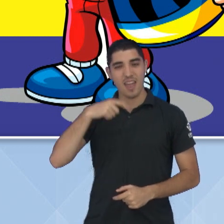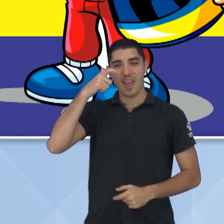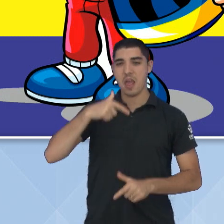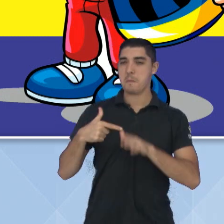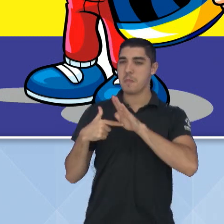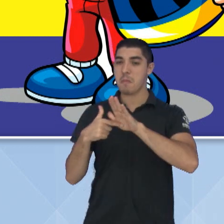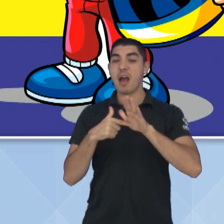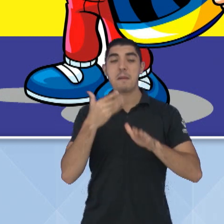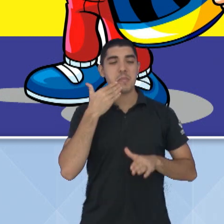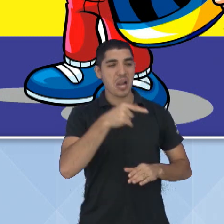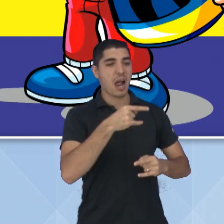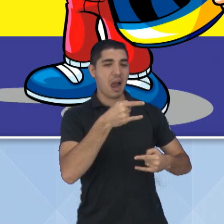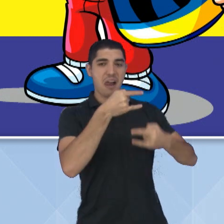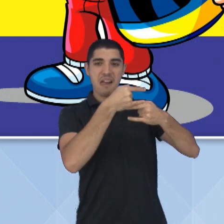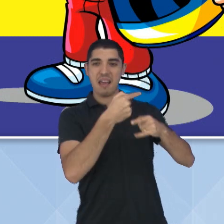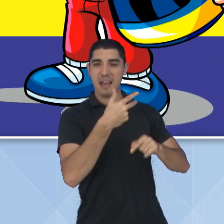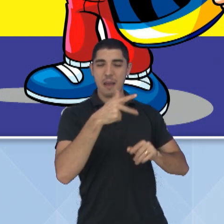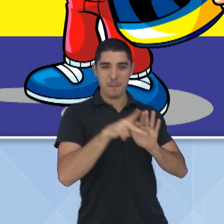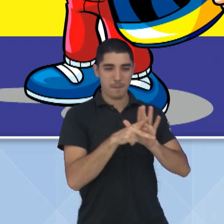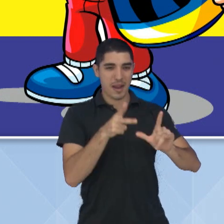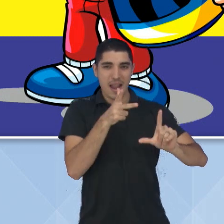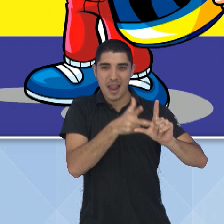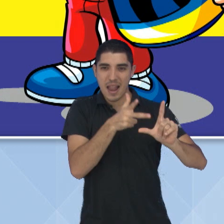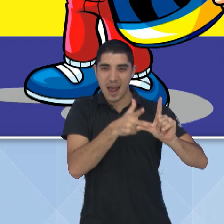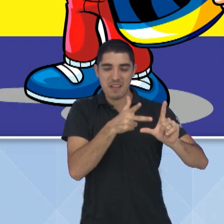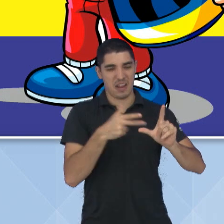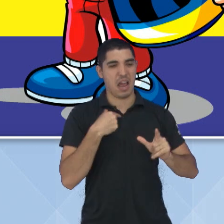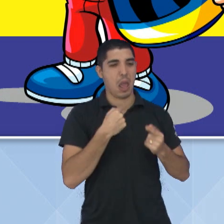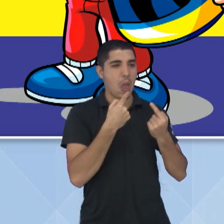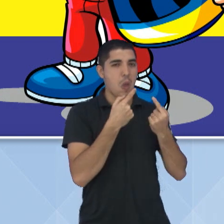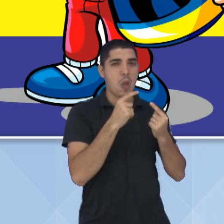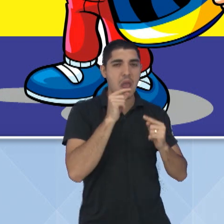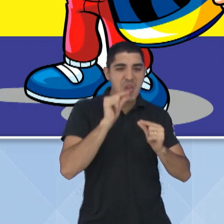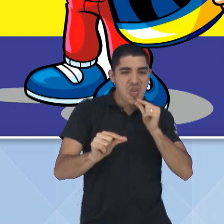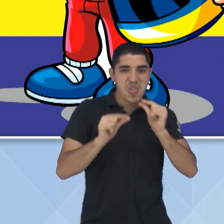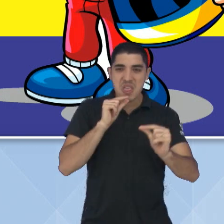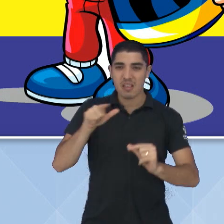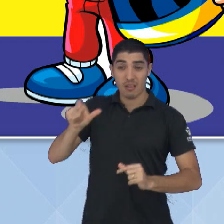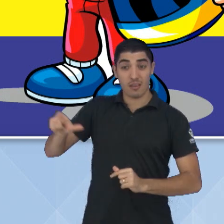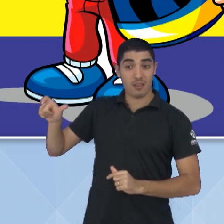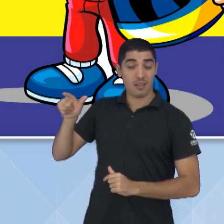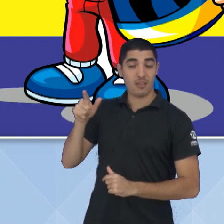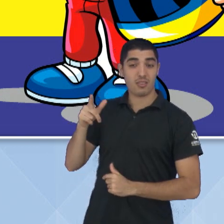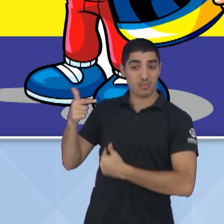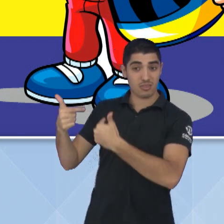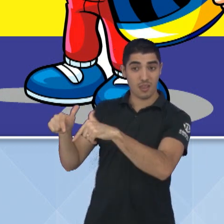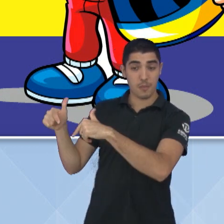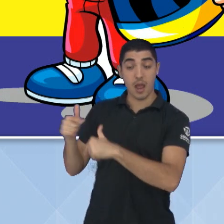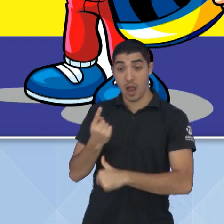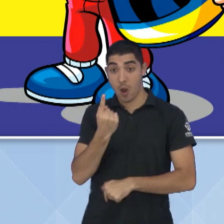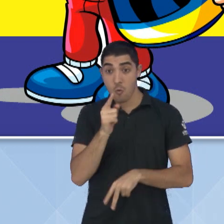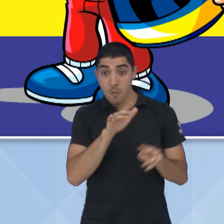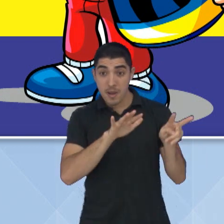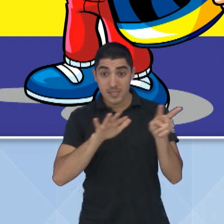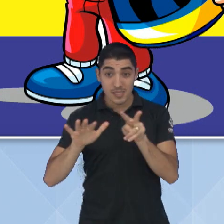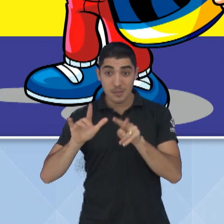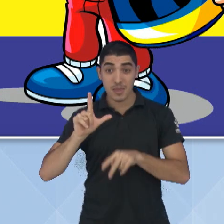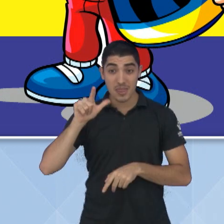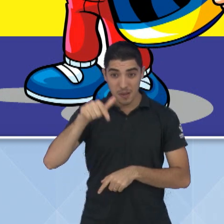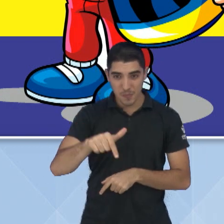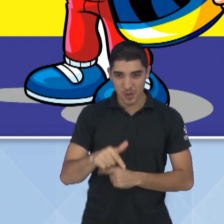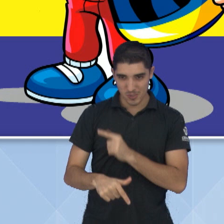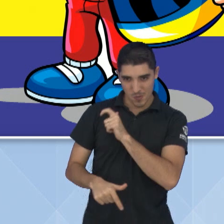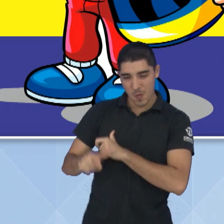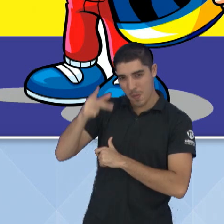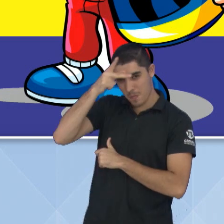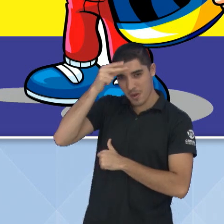em live criticando quem está trabalhando. Porque passou uma semana e o nosso prefeito Life e a